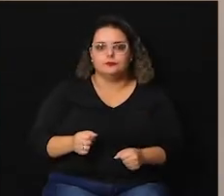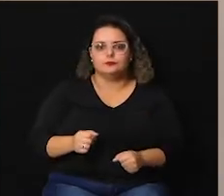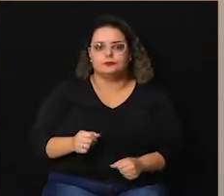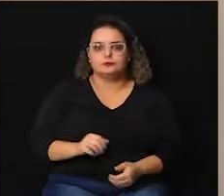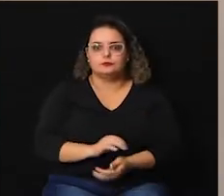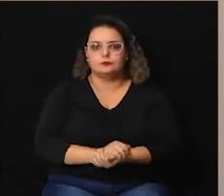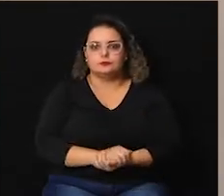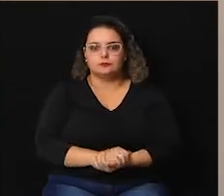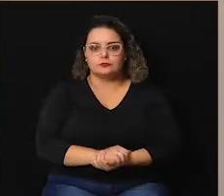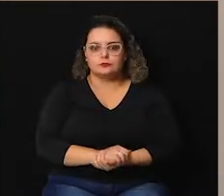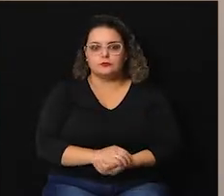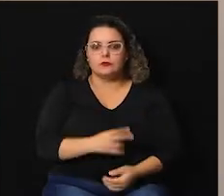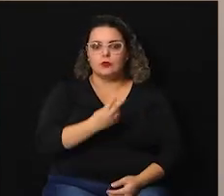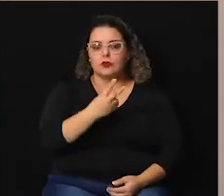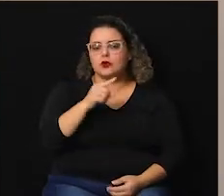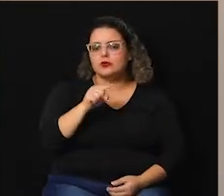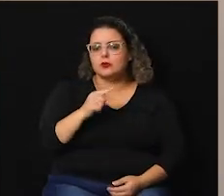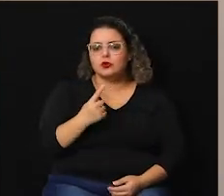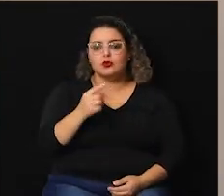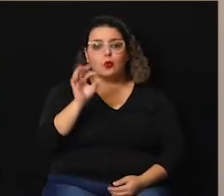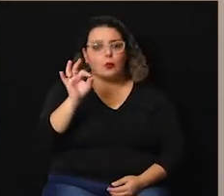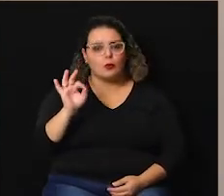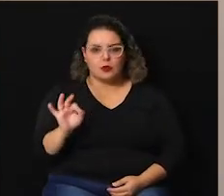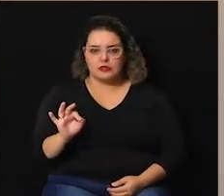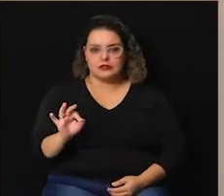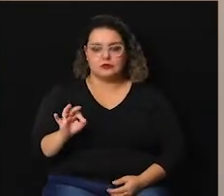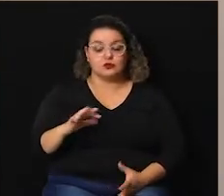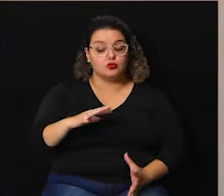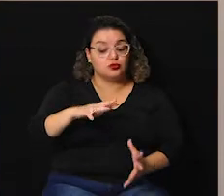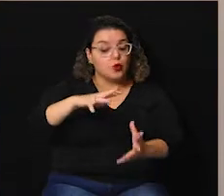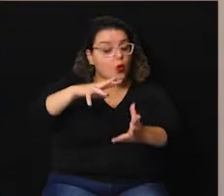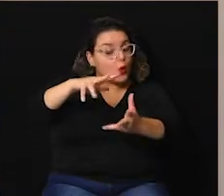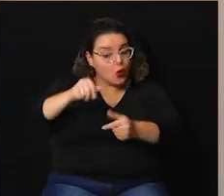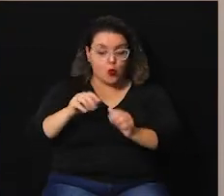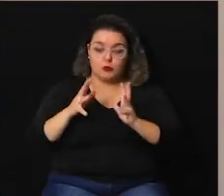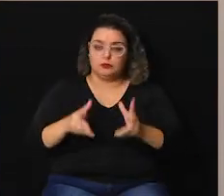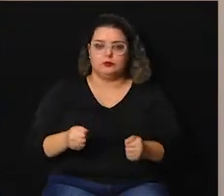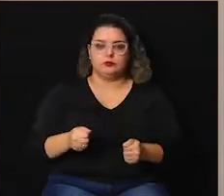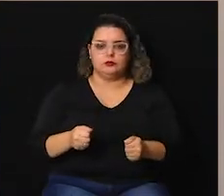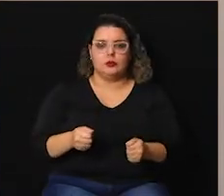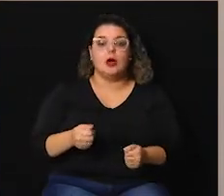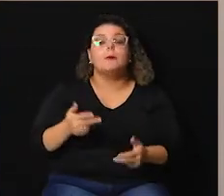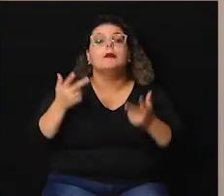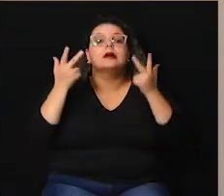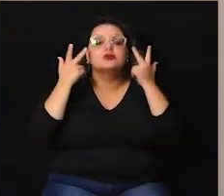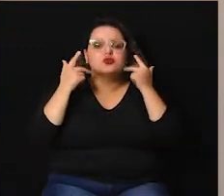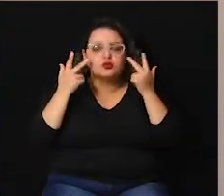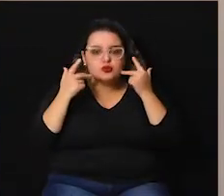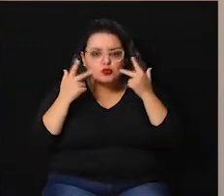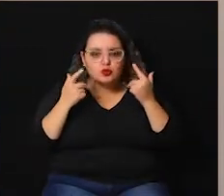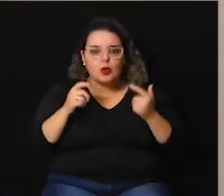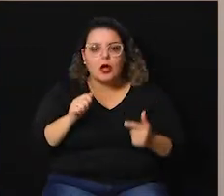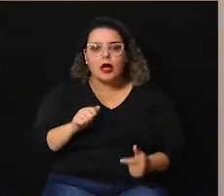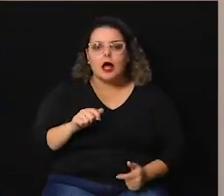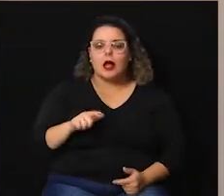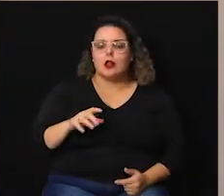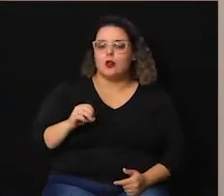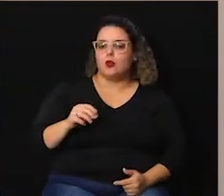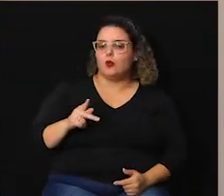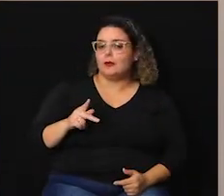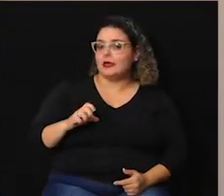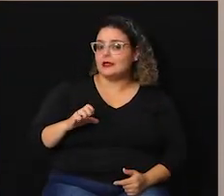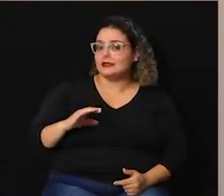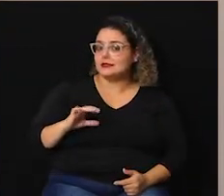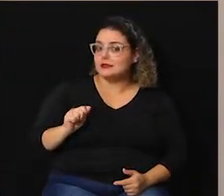atinge 2,1% da população mundial. Agora, mais frequente, o tipo de alopecia mais